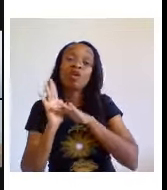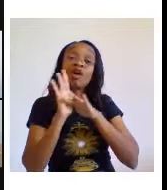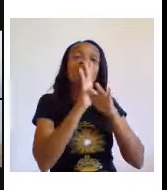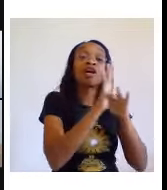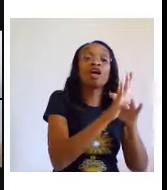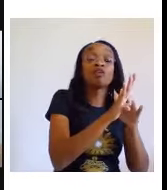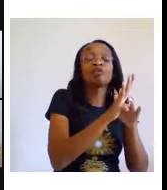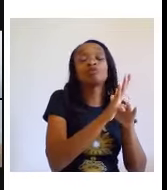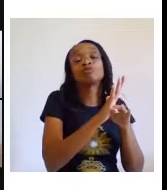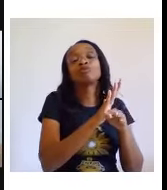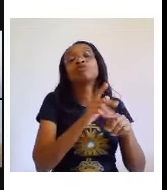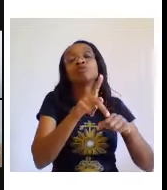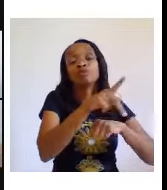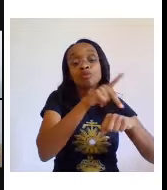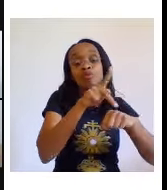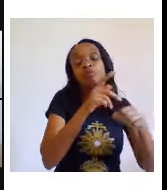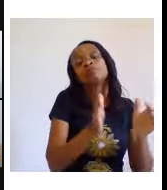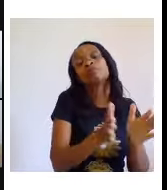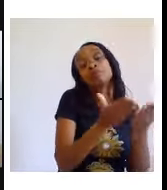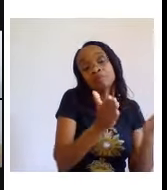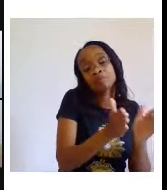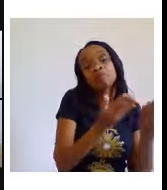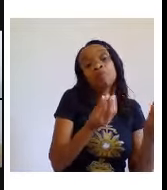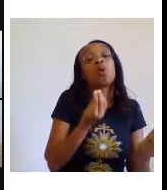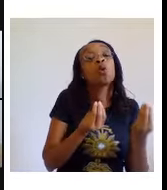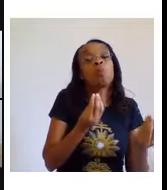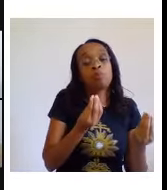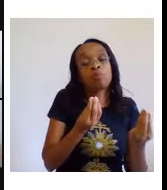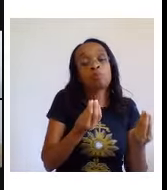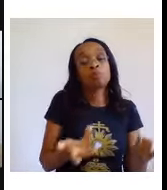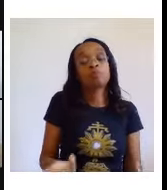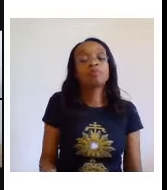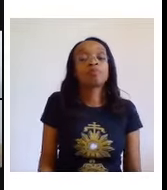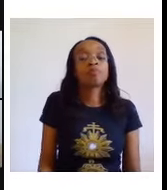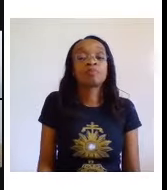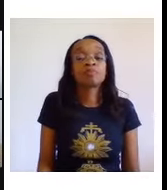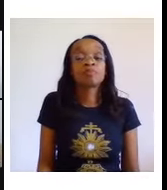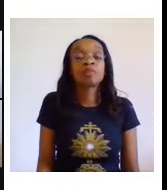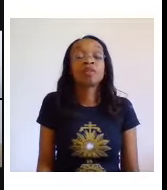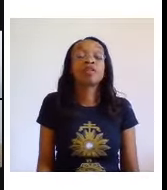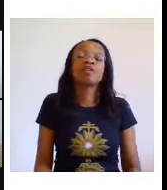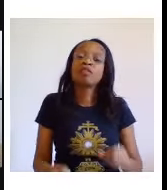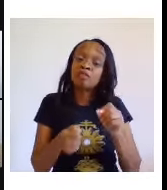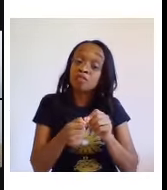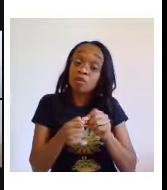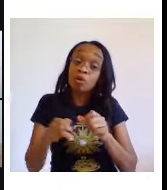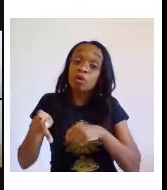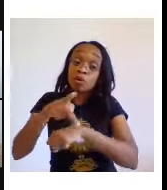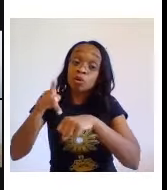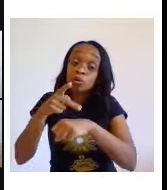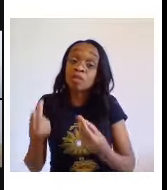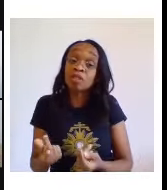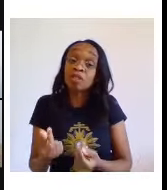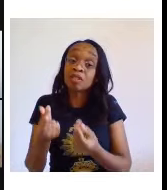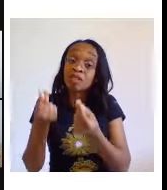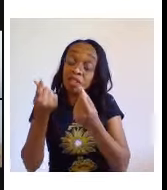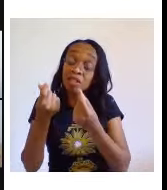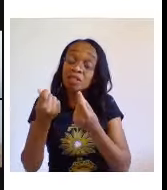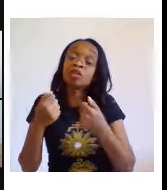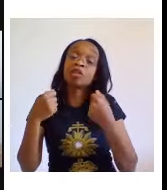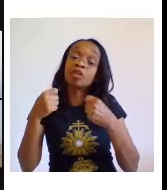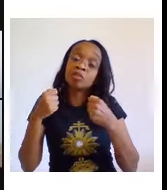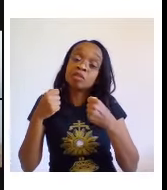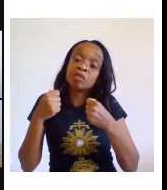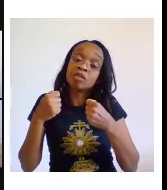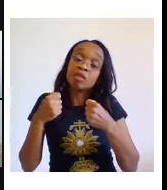para esses países em desenvolvimento, crie mecanismo tanto de mitigação quanto de